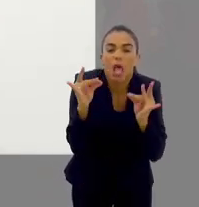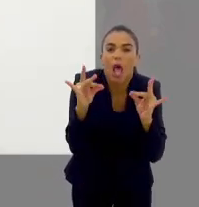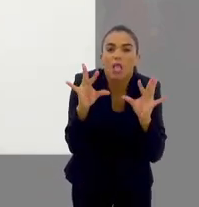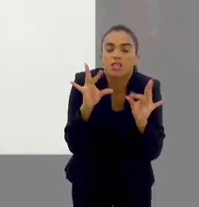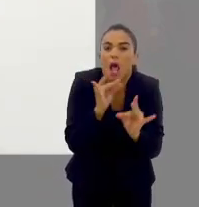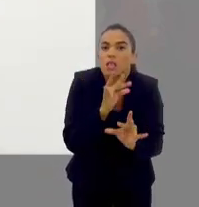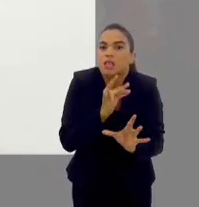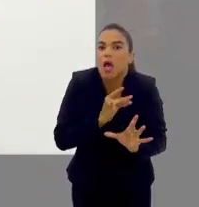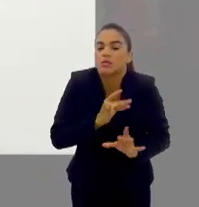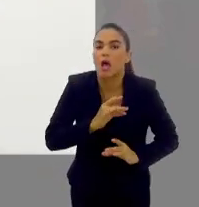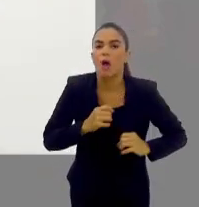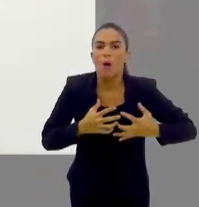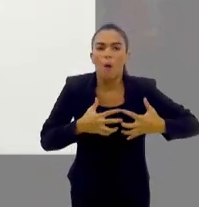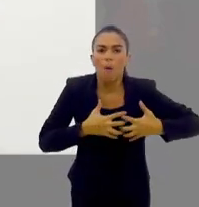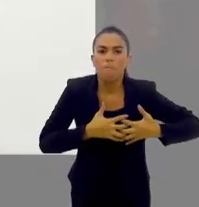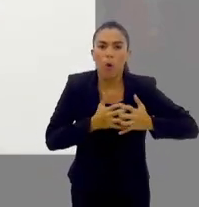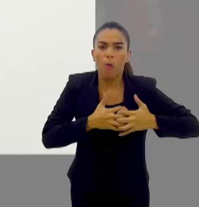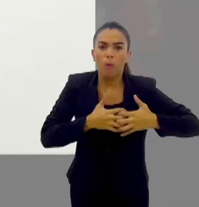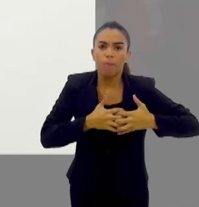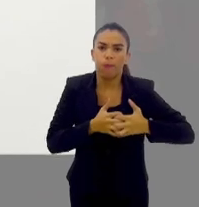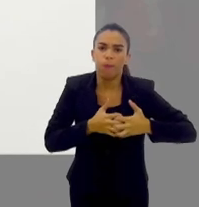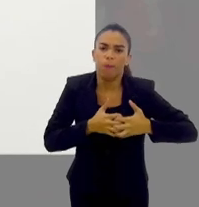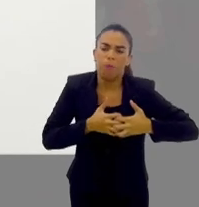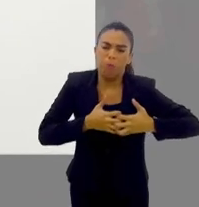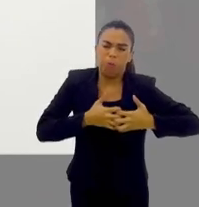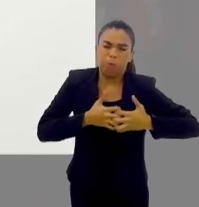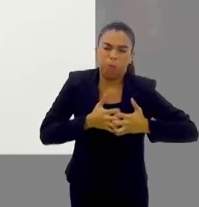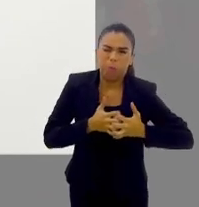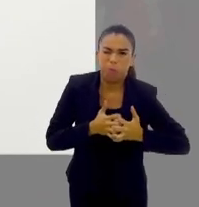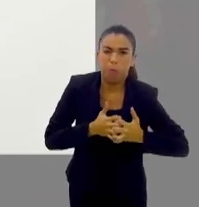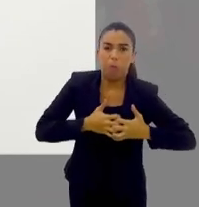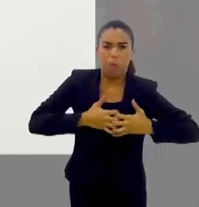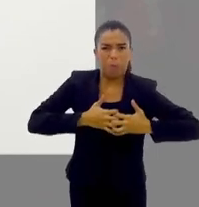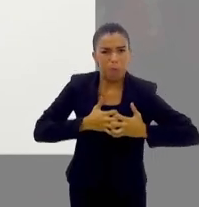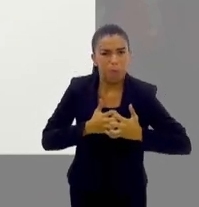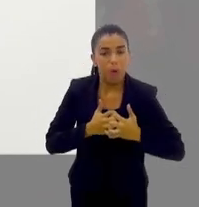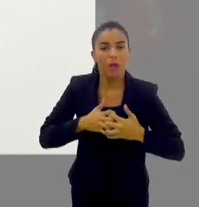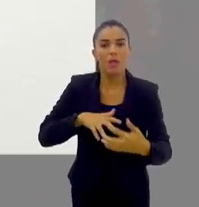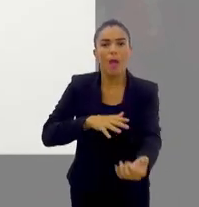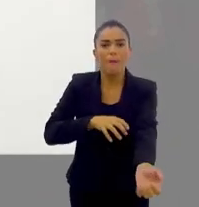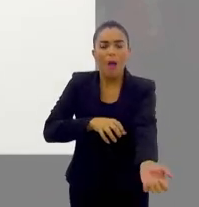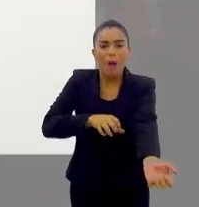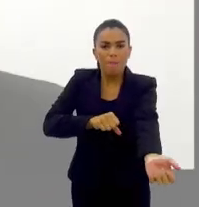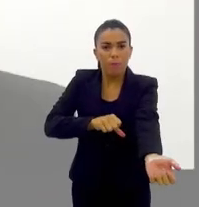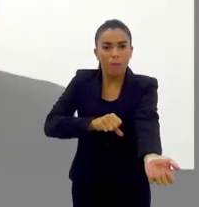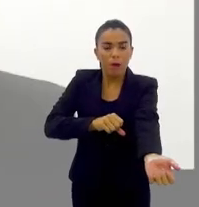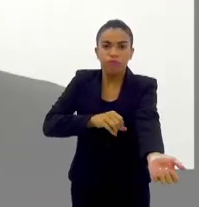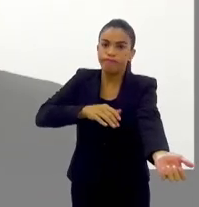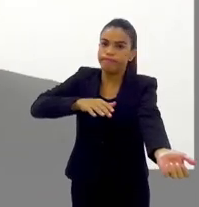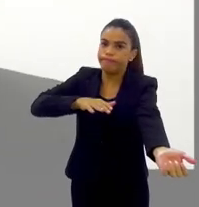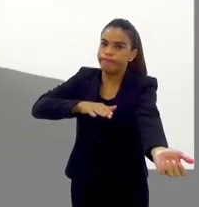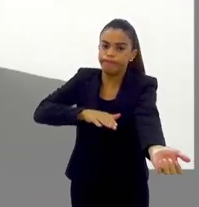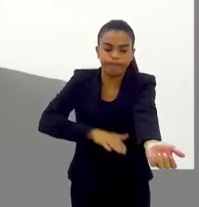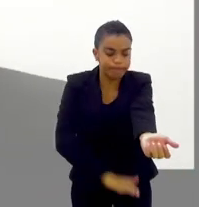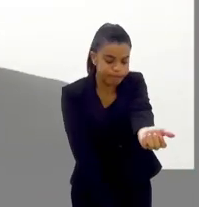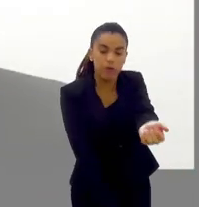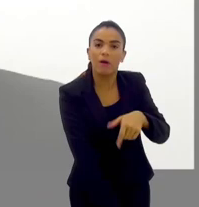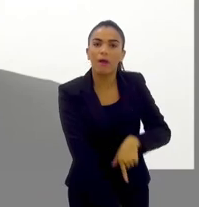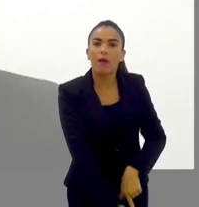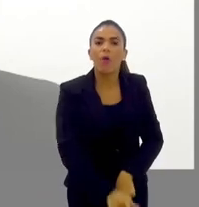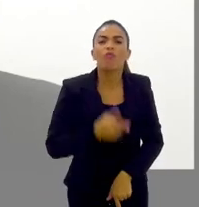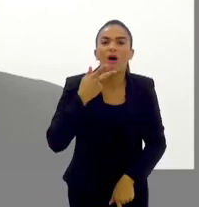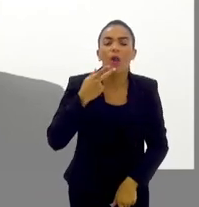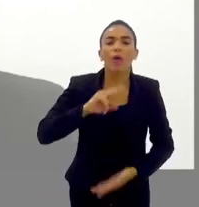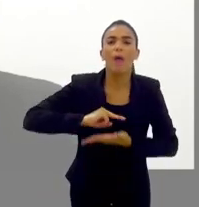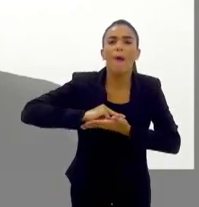muito concentrado, o coração já não consegue bombear direito e manter a pressão arterial da forma adequada, esse paciente